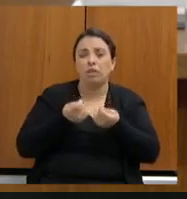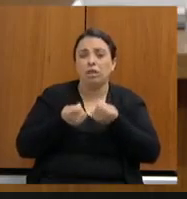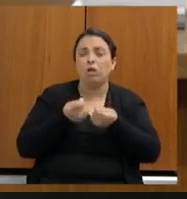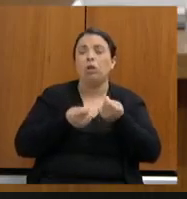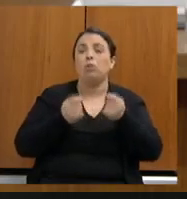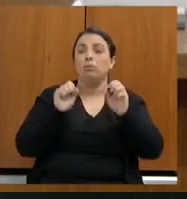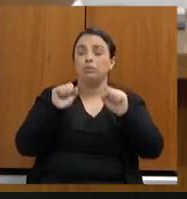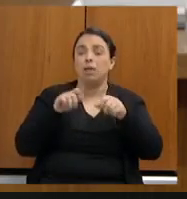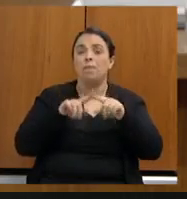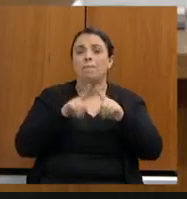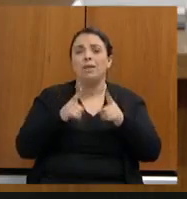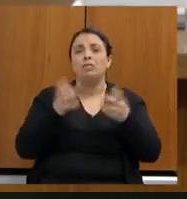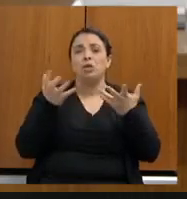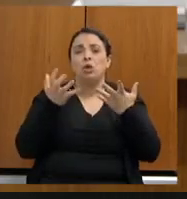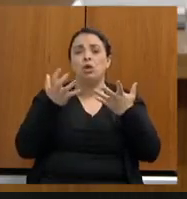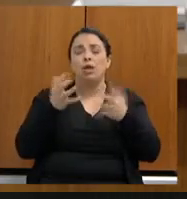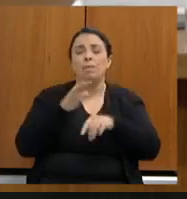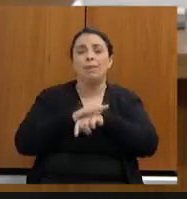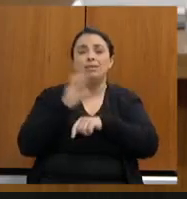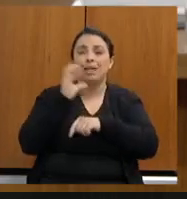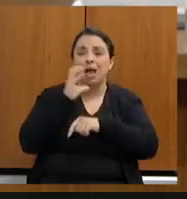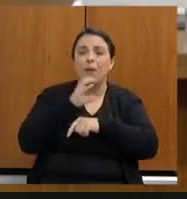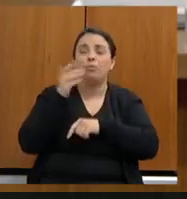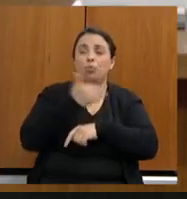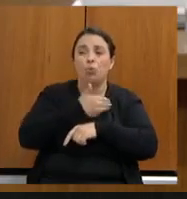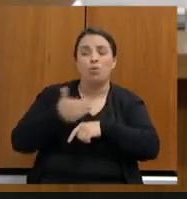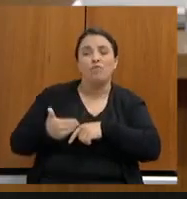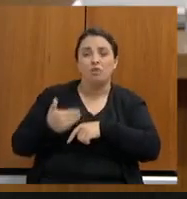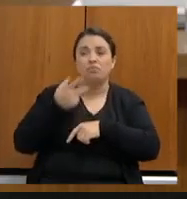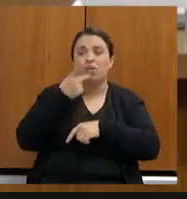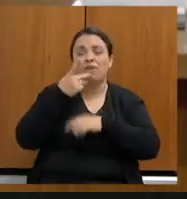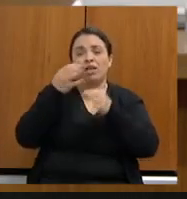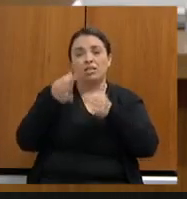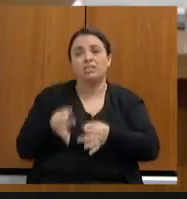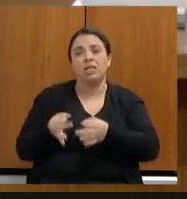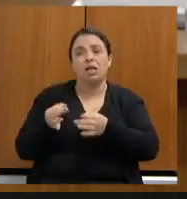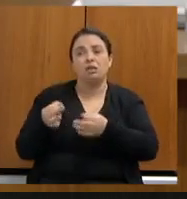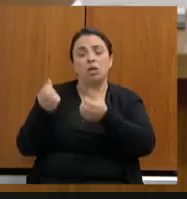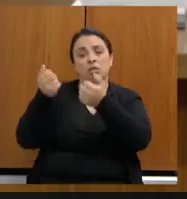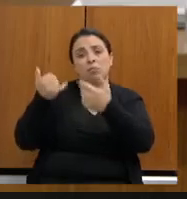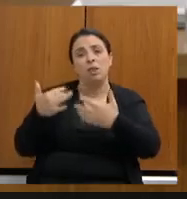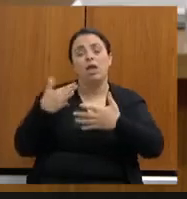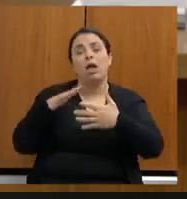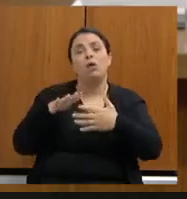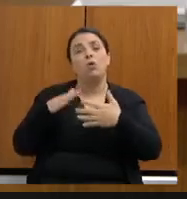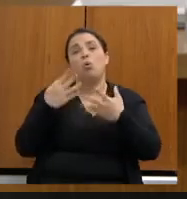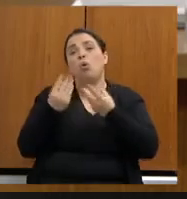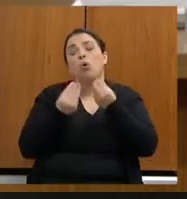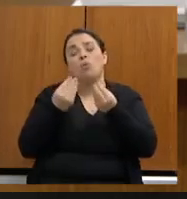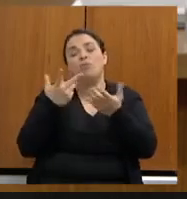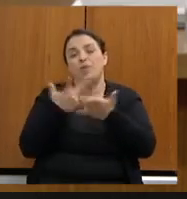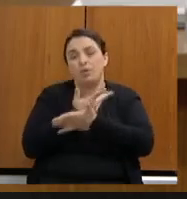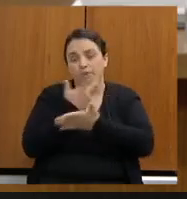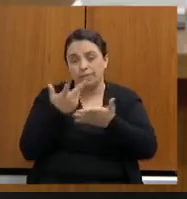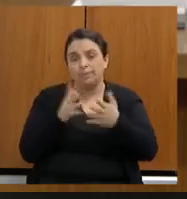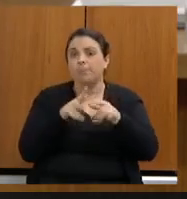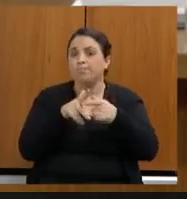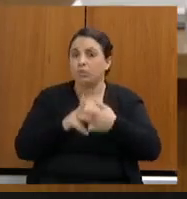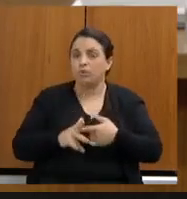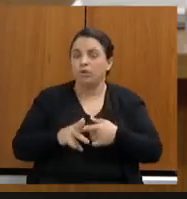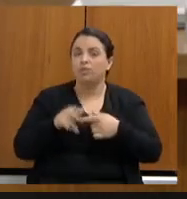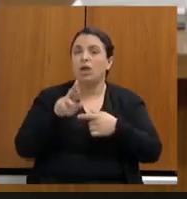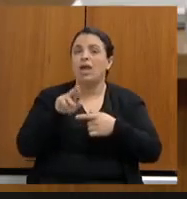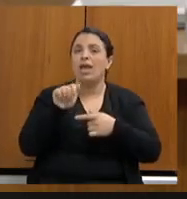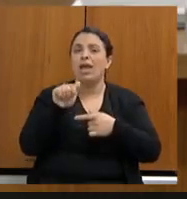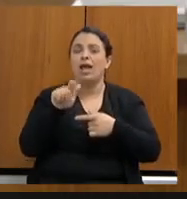gente já deva ter uma uma posição do Governo do Estado com relação aos editais já existe no momento um edital